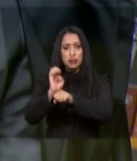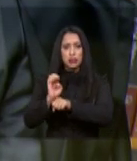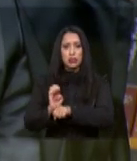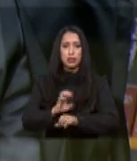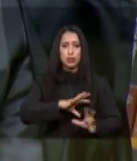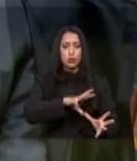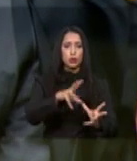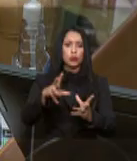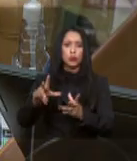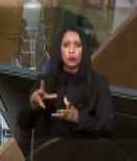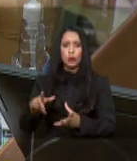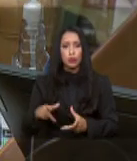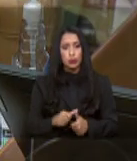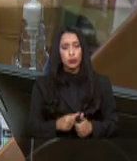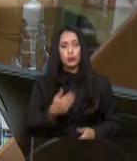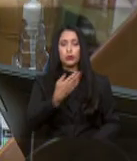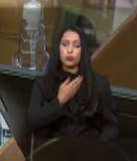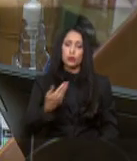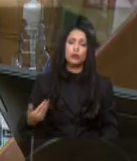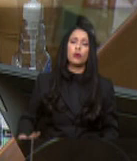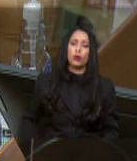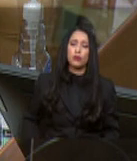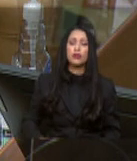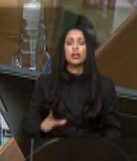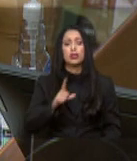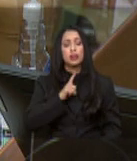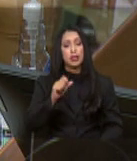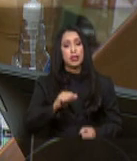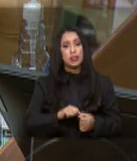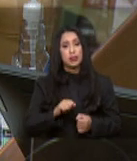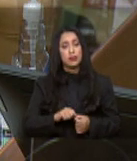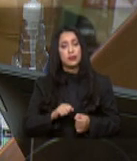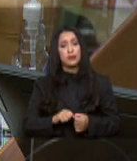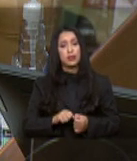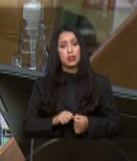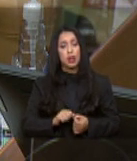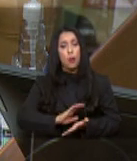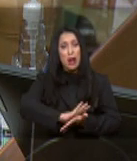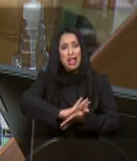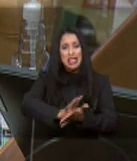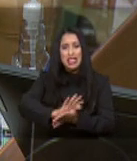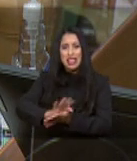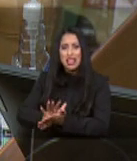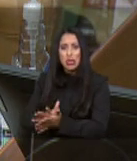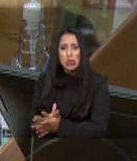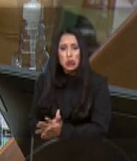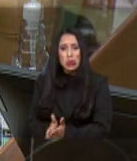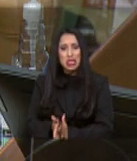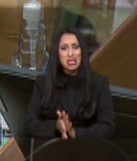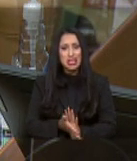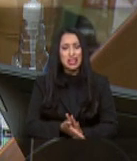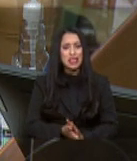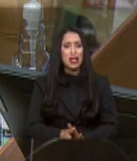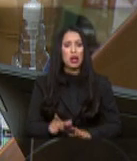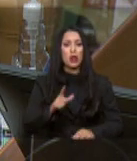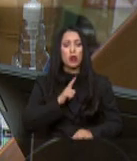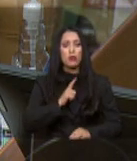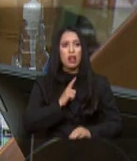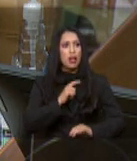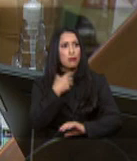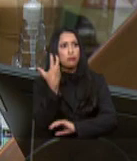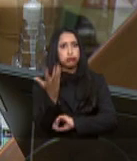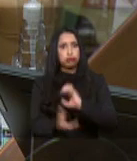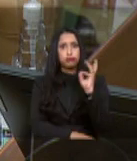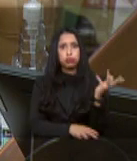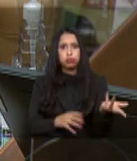na tomada e no exercício de governos. Procede-se a uma destruição institucional pela cupinização